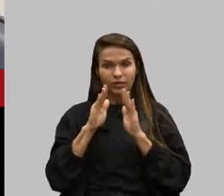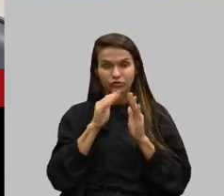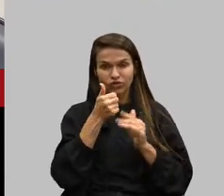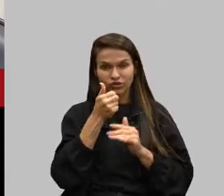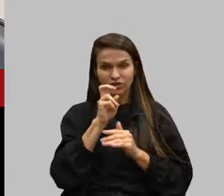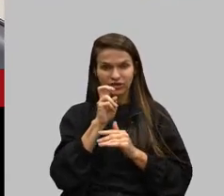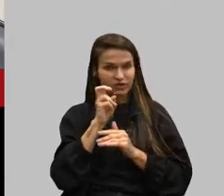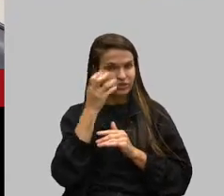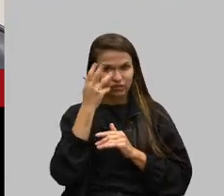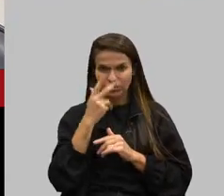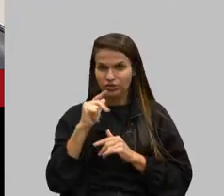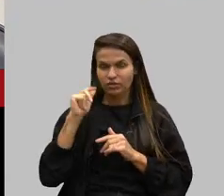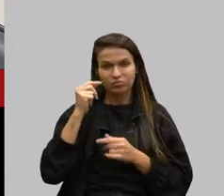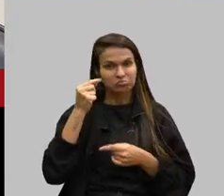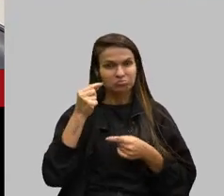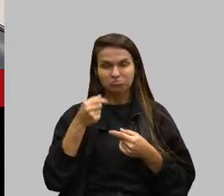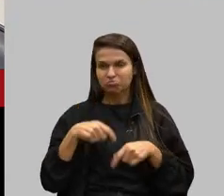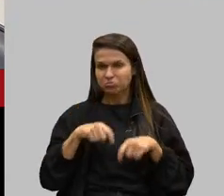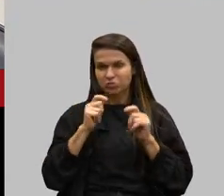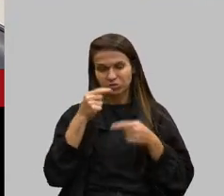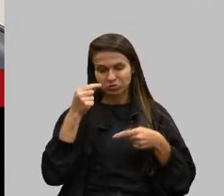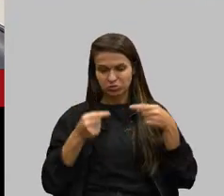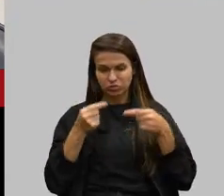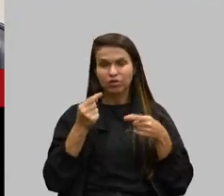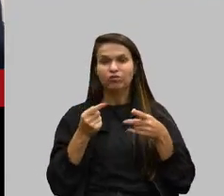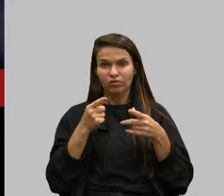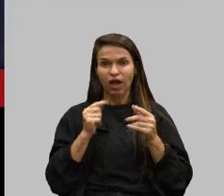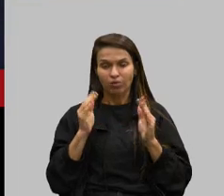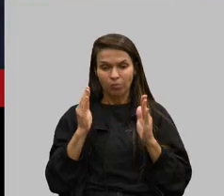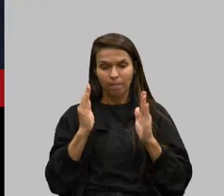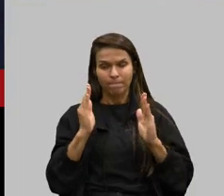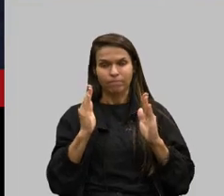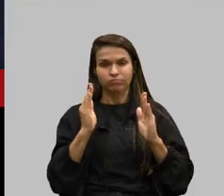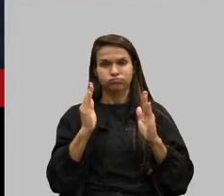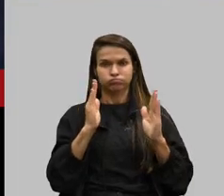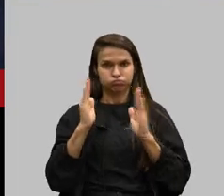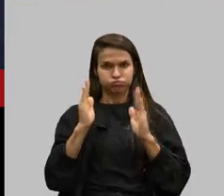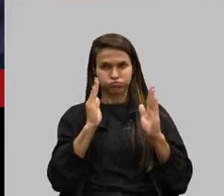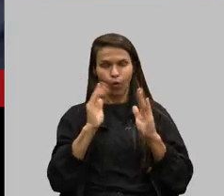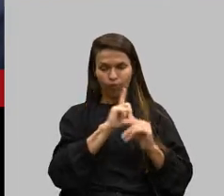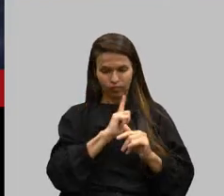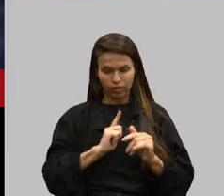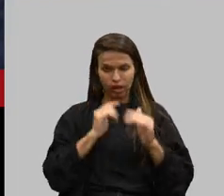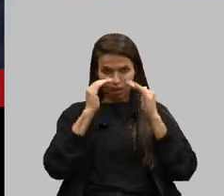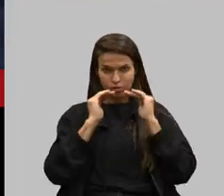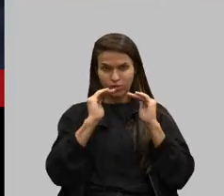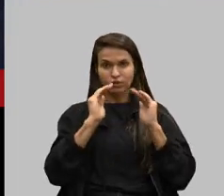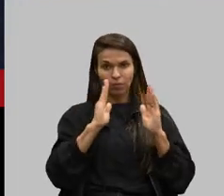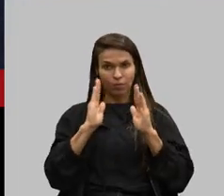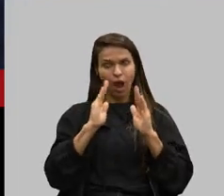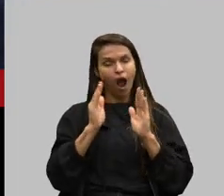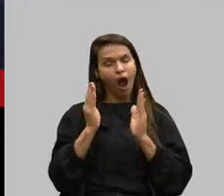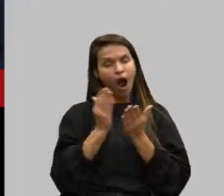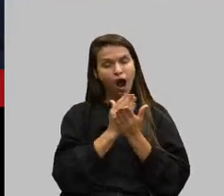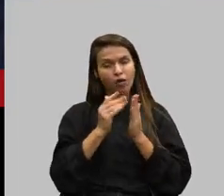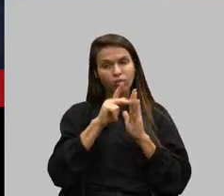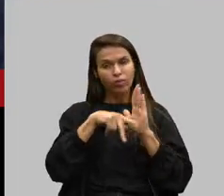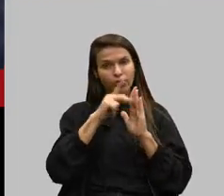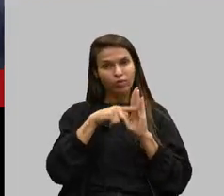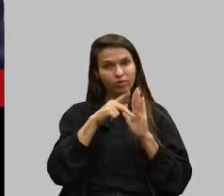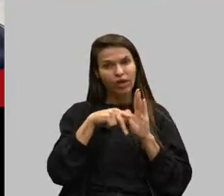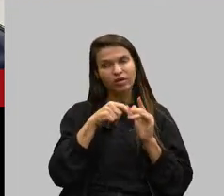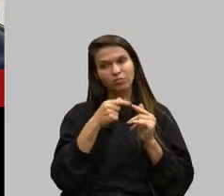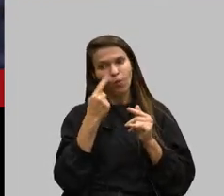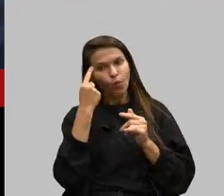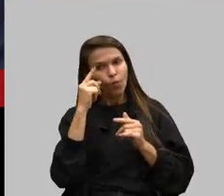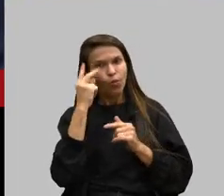não há o que se discutir se estamos dentro do prazo o governador tá respeitando o prazo alguns projetos a gente devolve com um dois